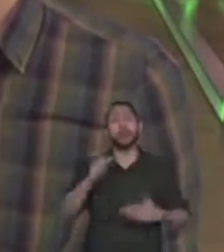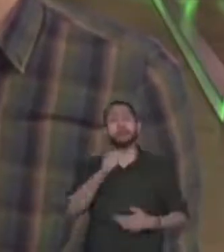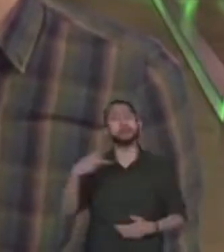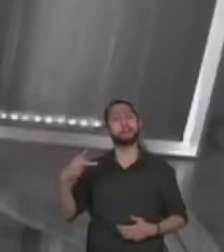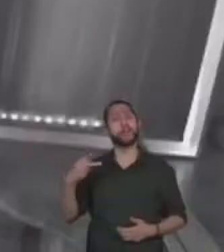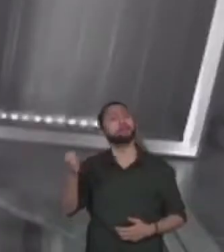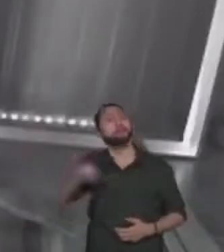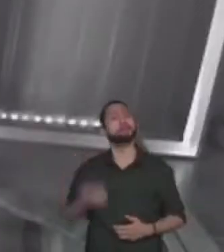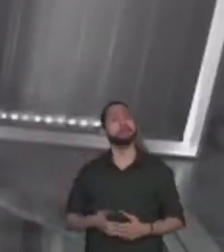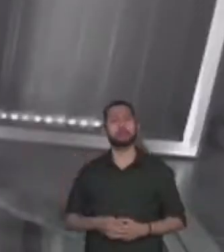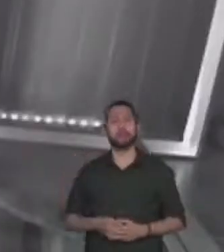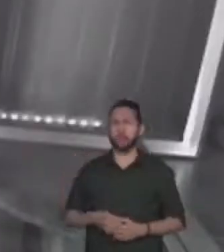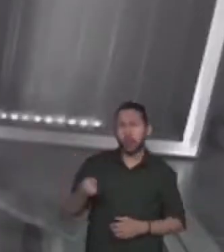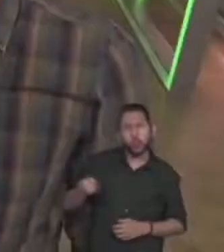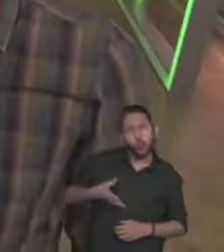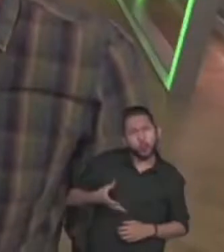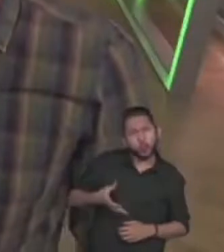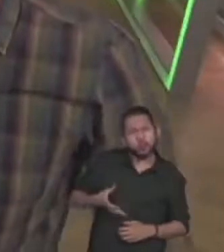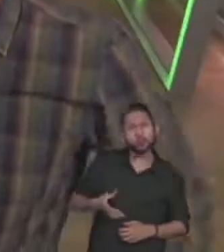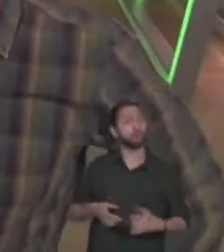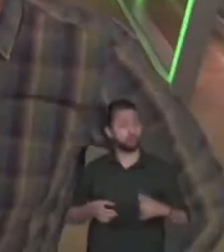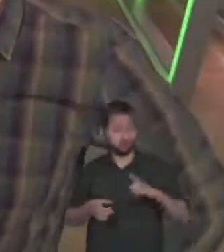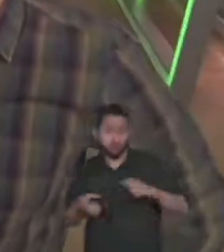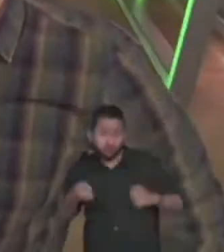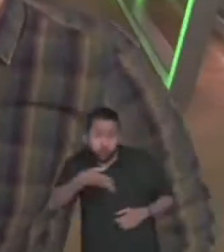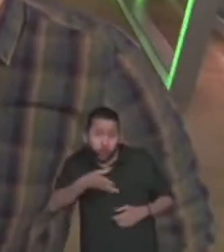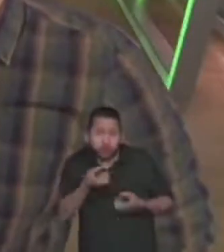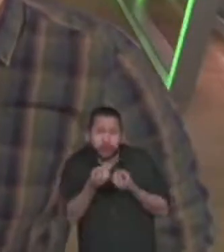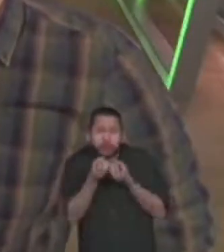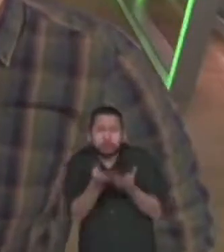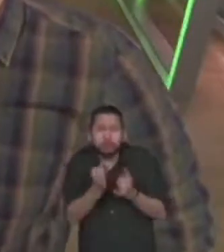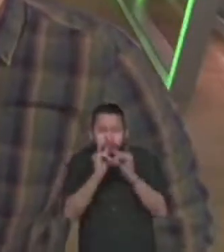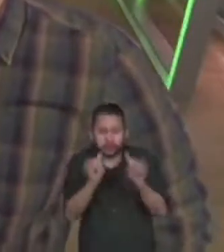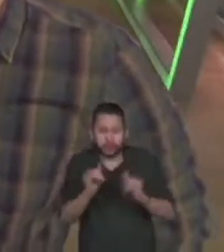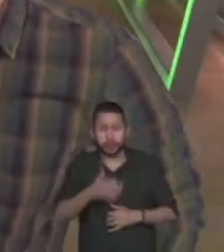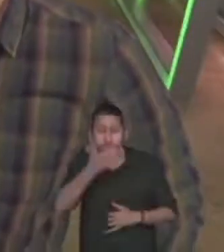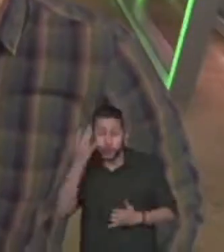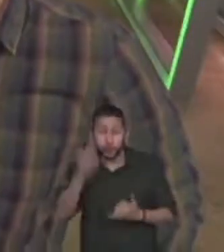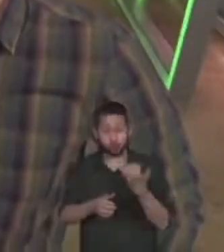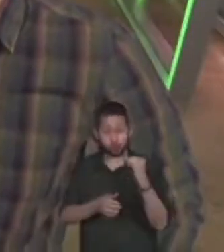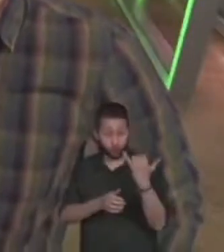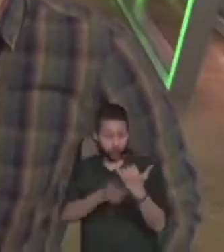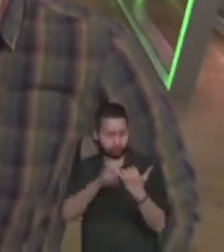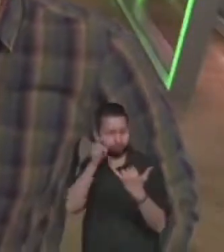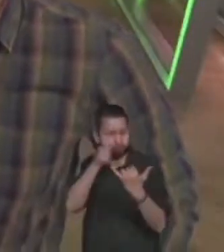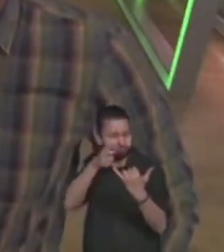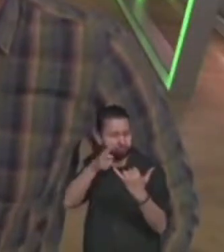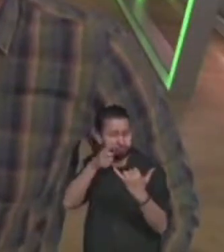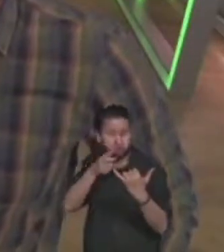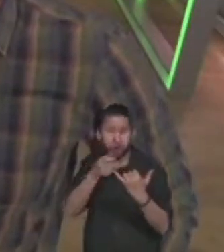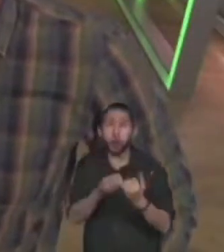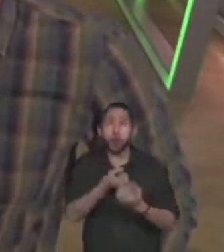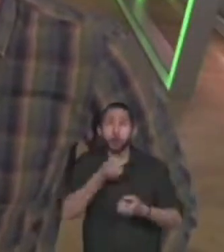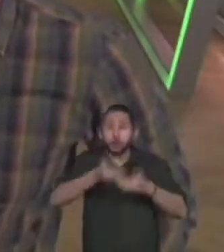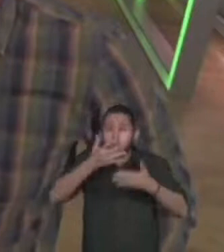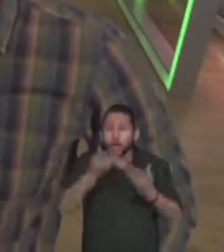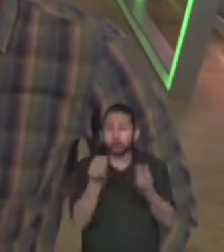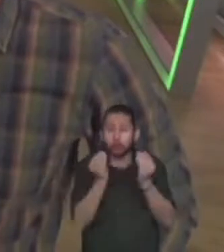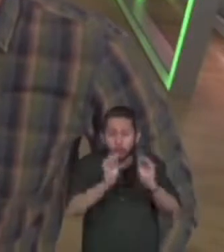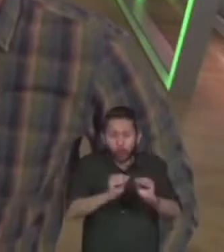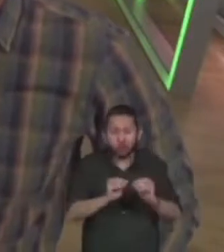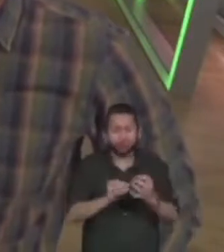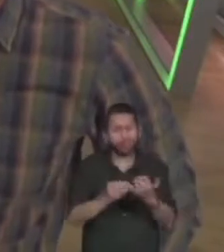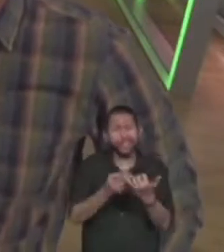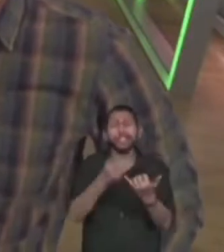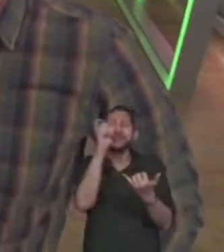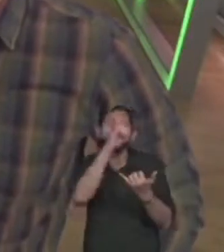do aplicativo. Tem novidade, é? Ah, tem. Sabe a galera que acompanha as aulas apenas através do aplicativo? Então, eles dão um rolê